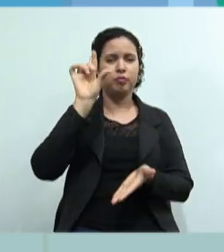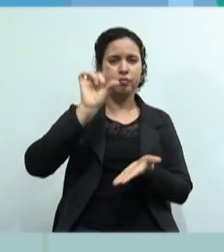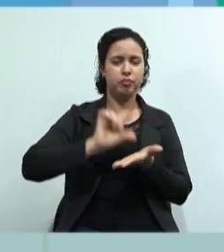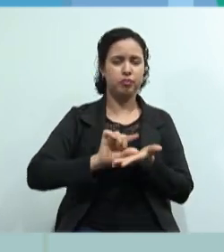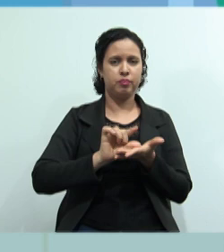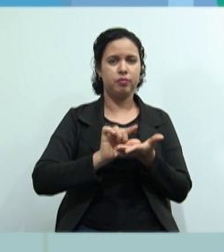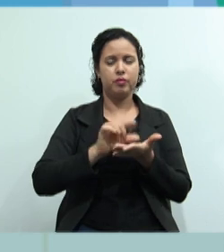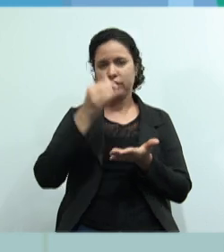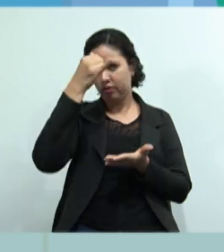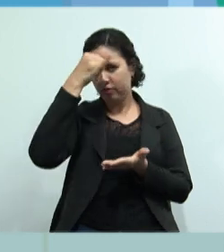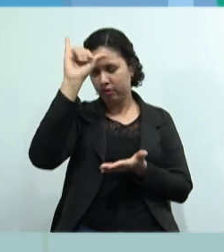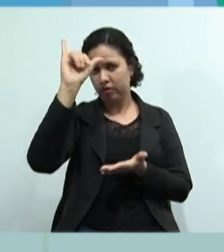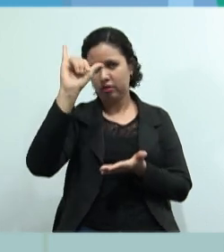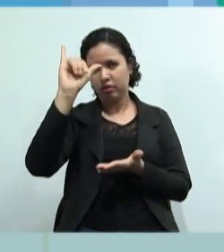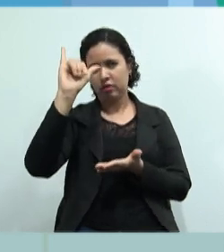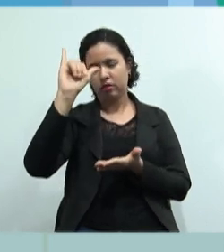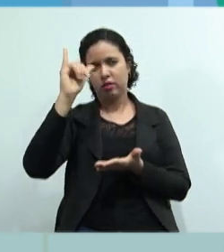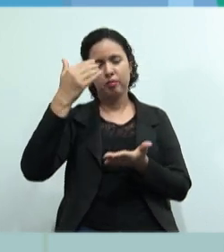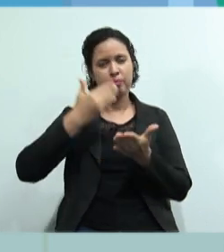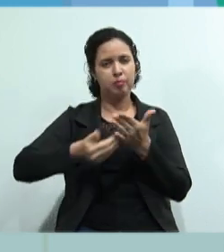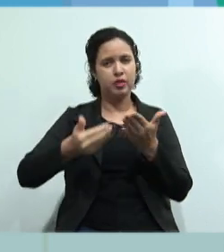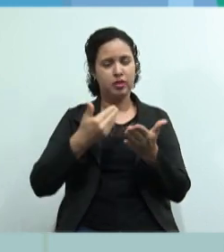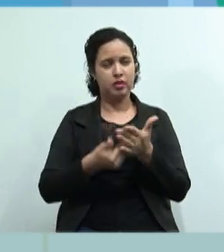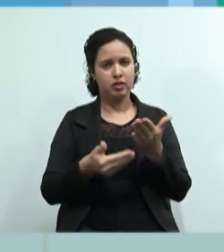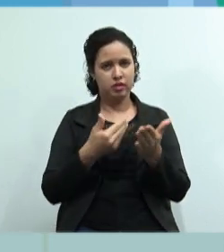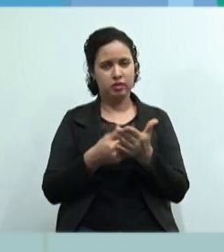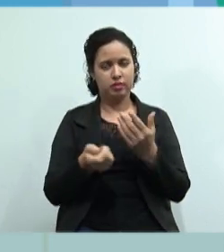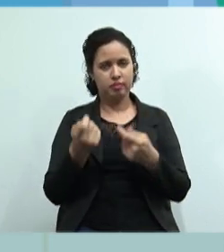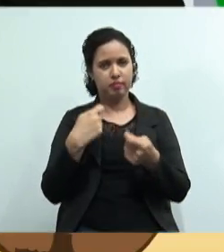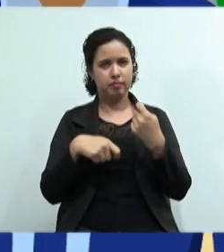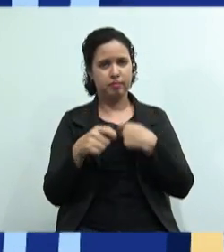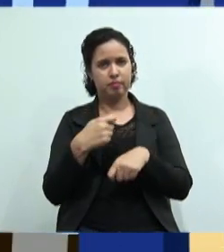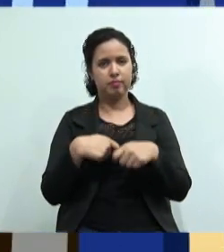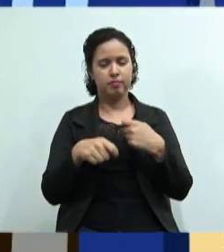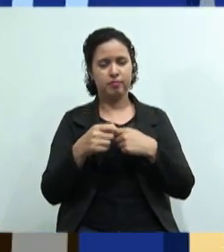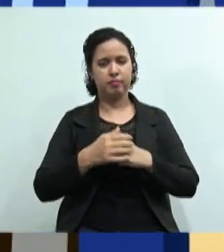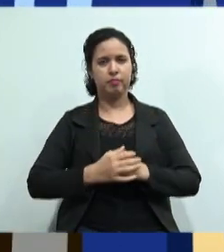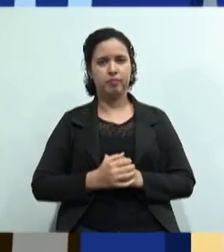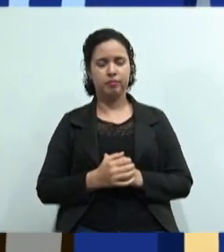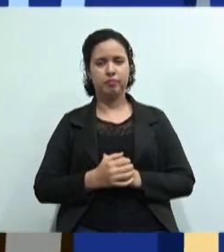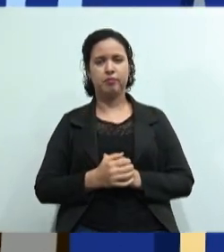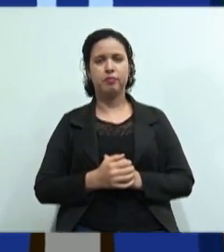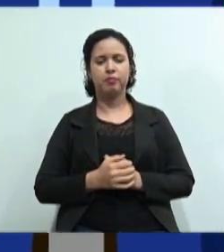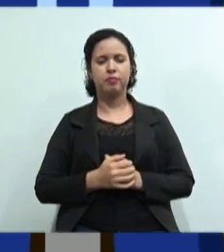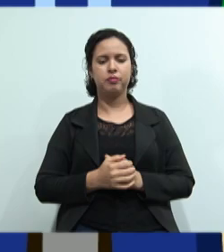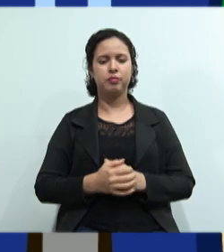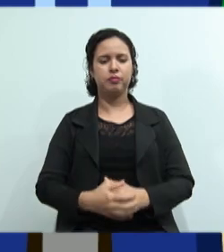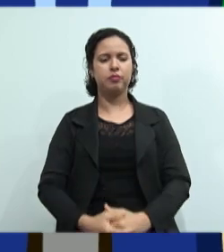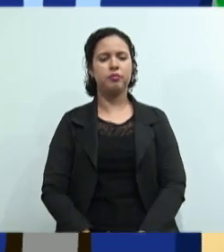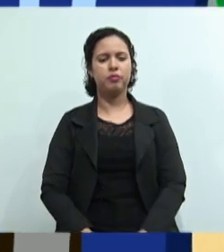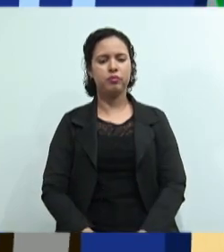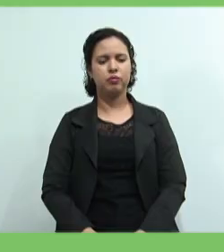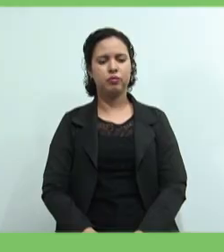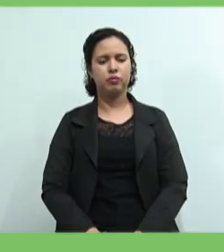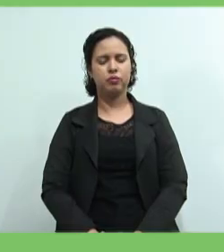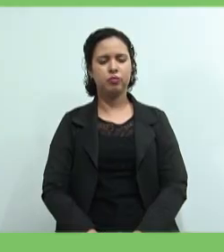evitar qualquer dano financeiro e colocar o negócio no caminho certo. Até a próxima!